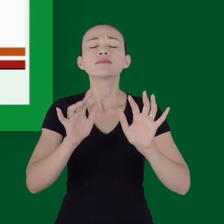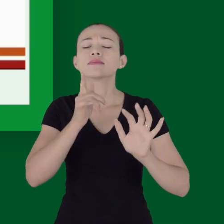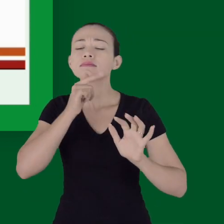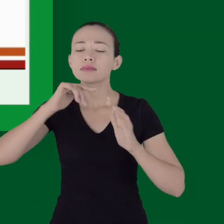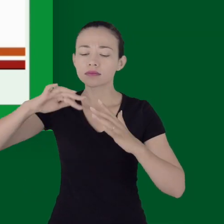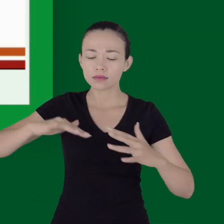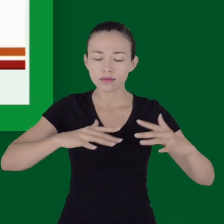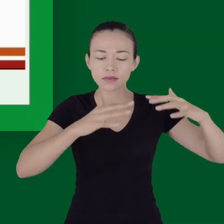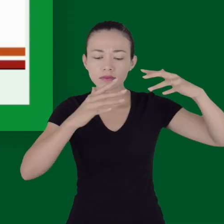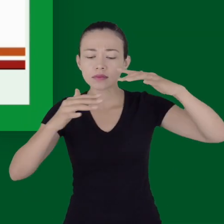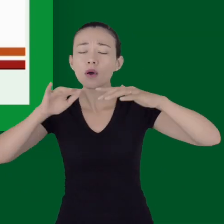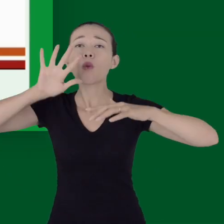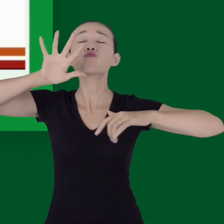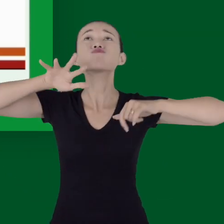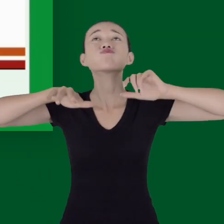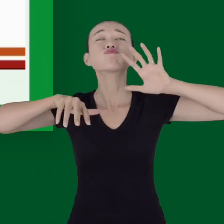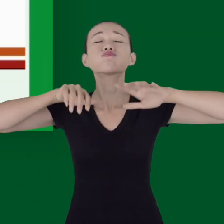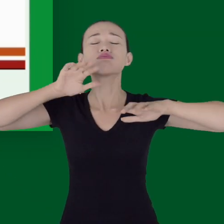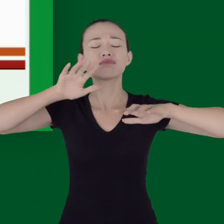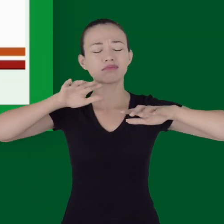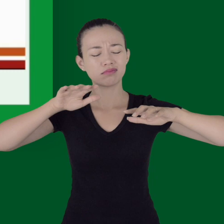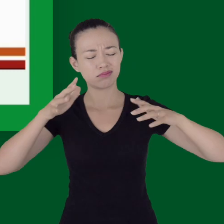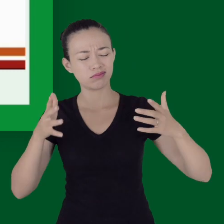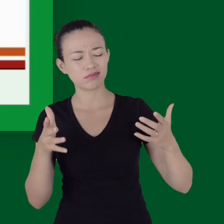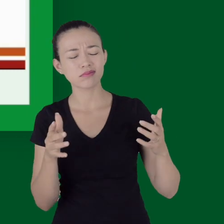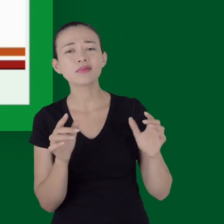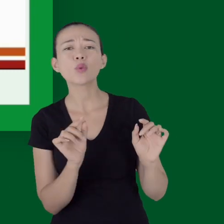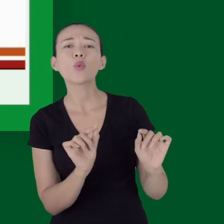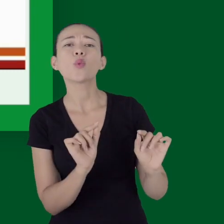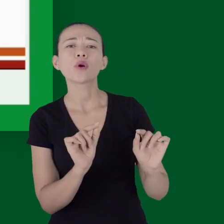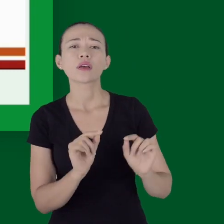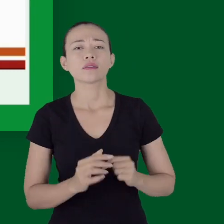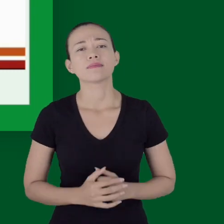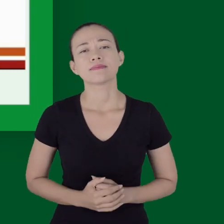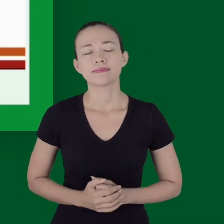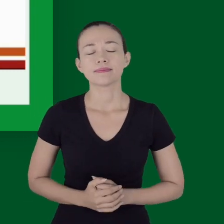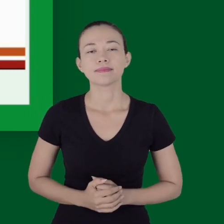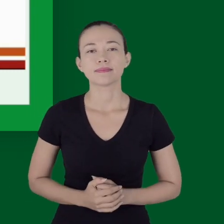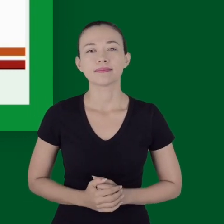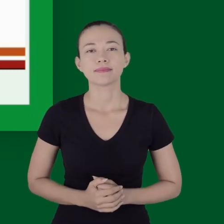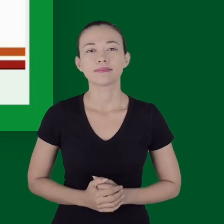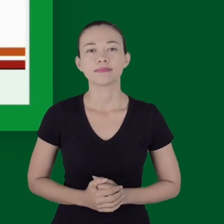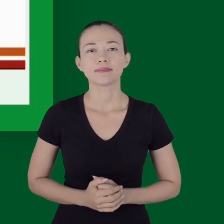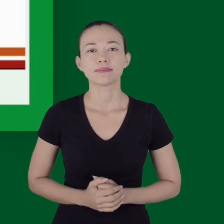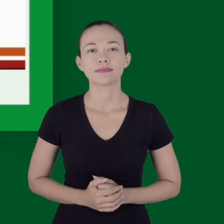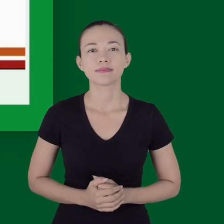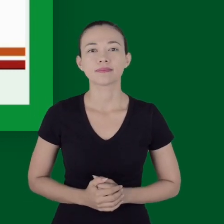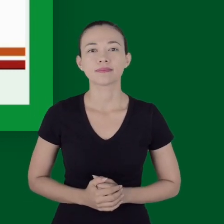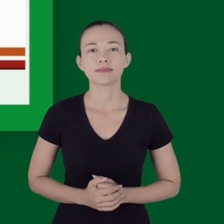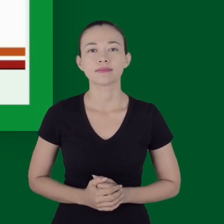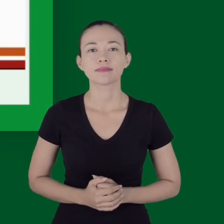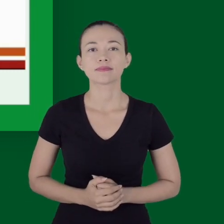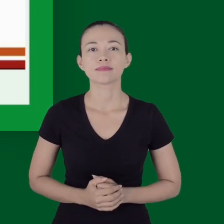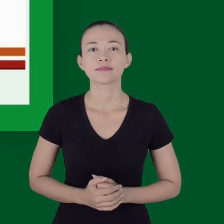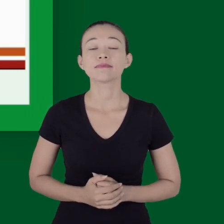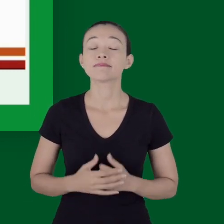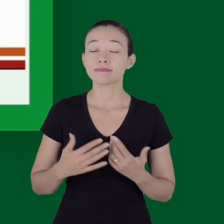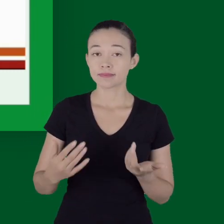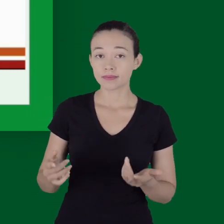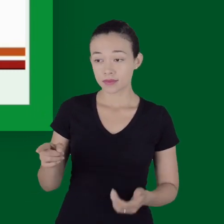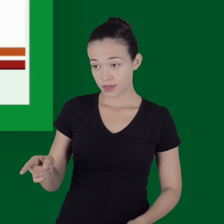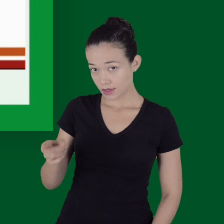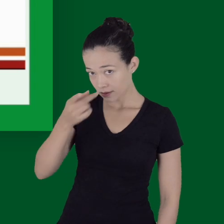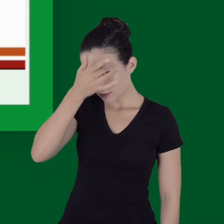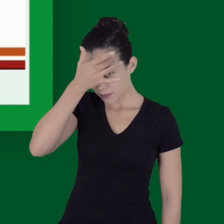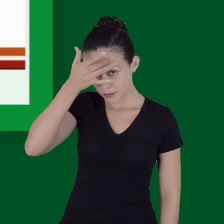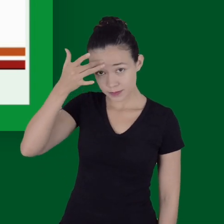Pois bem, então, o que é o afogamento? Né? É um processo de sofrer